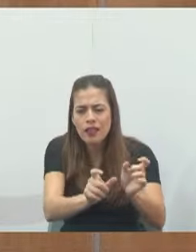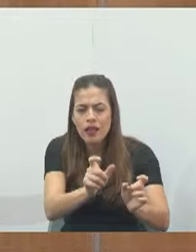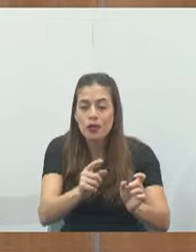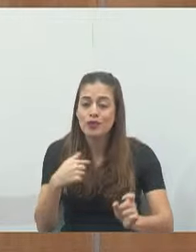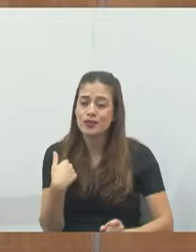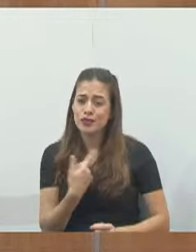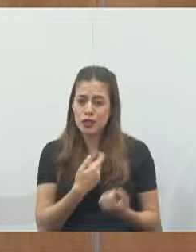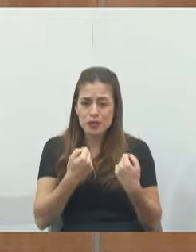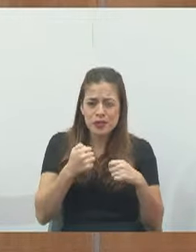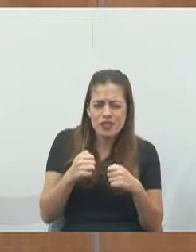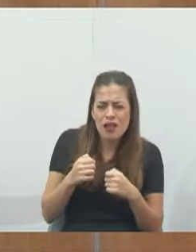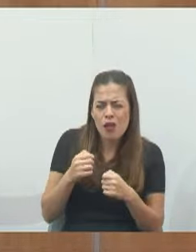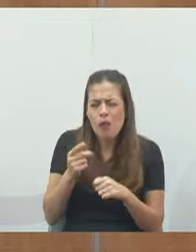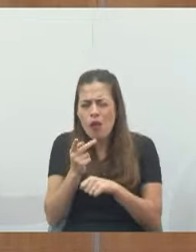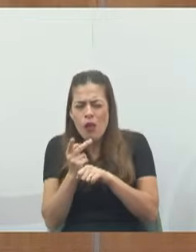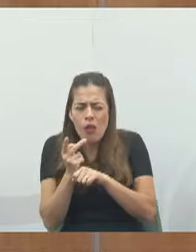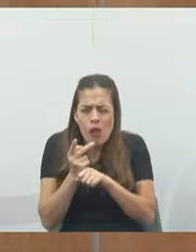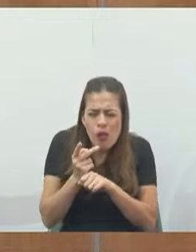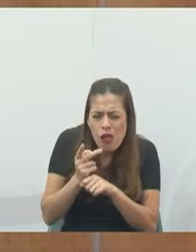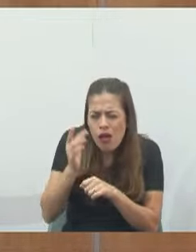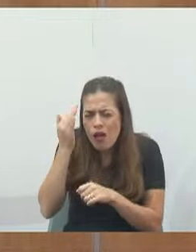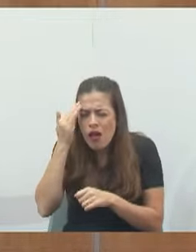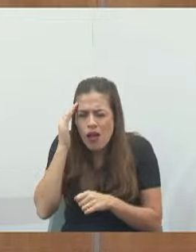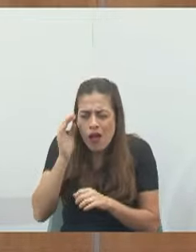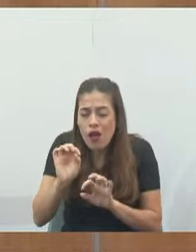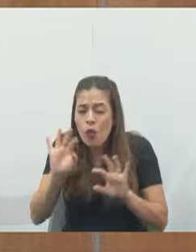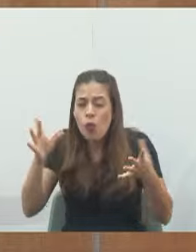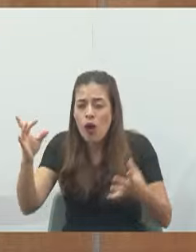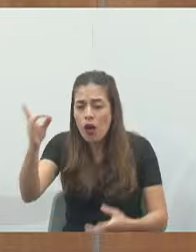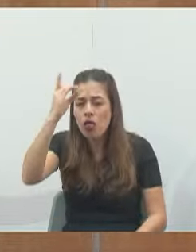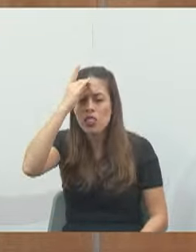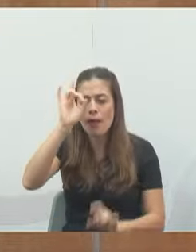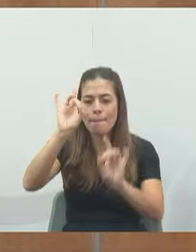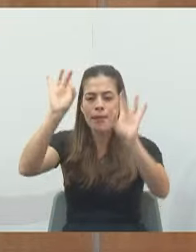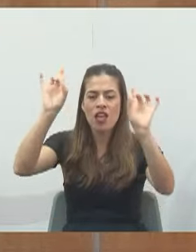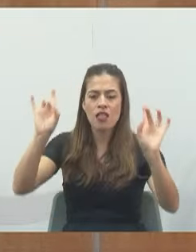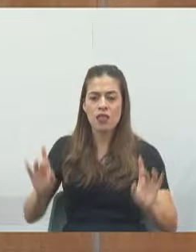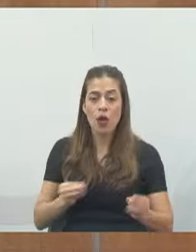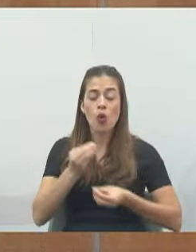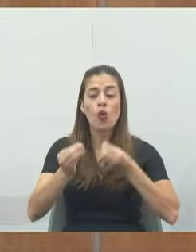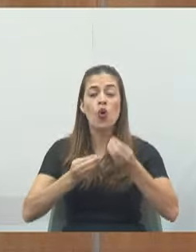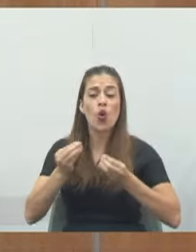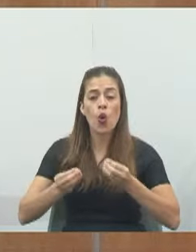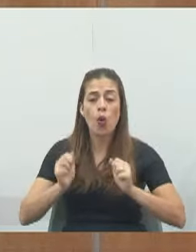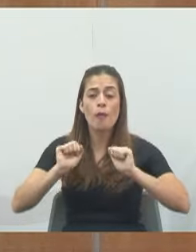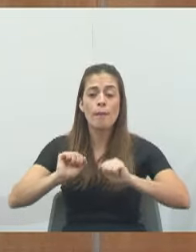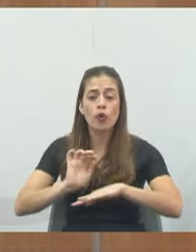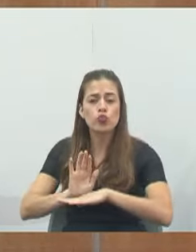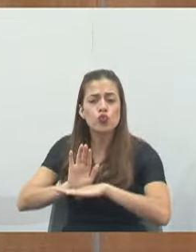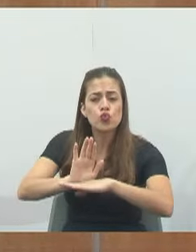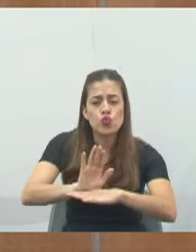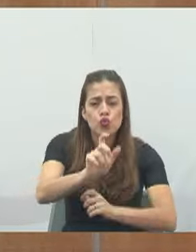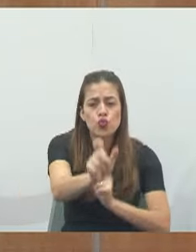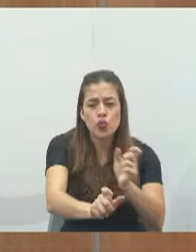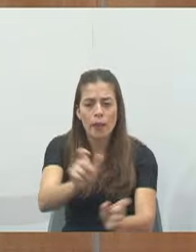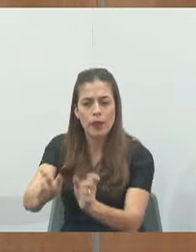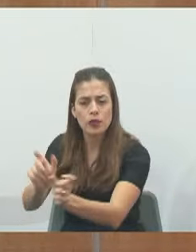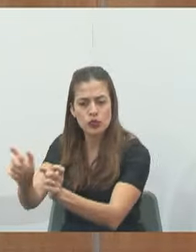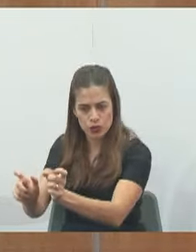decifrar, né? Qual é esse dom especial, como que eu posso contribuir com as